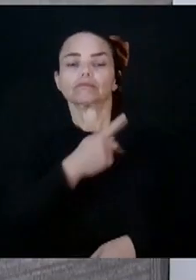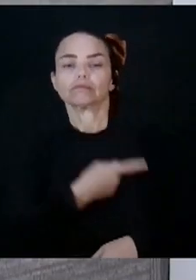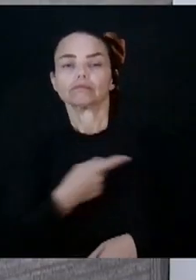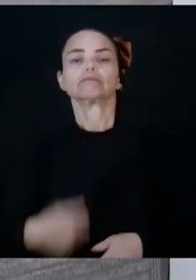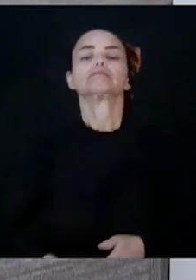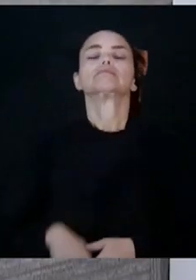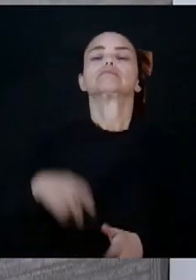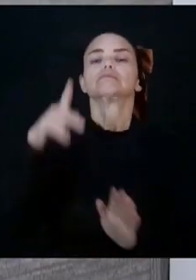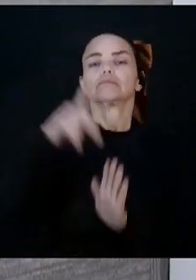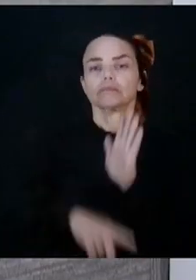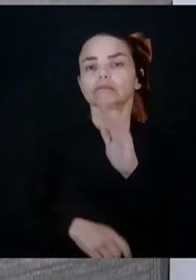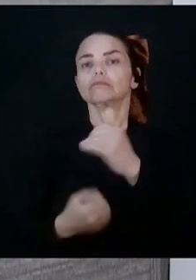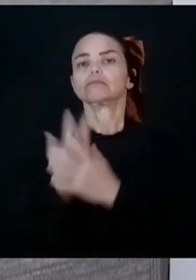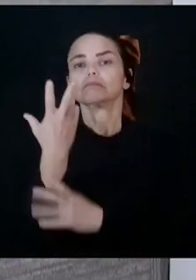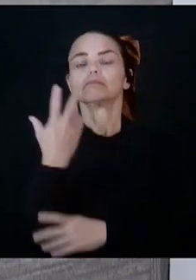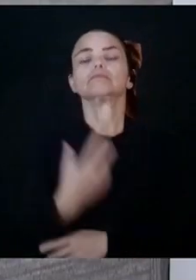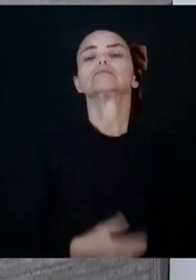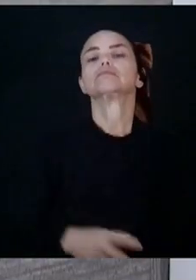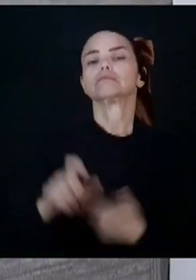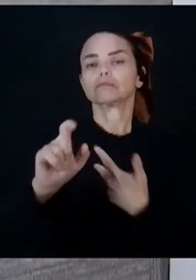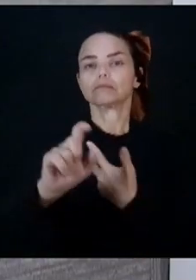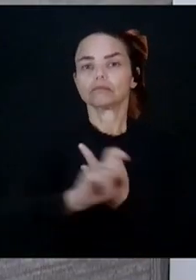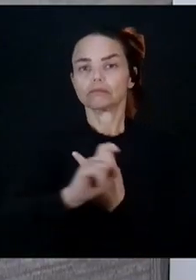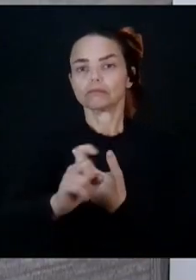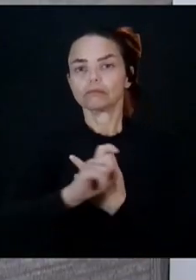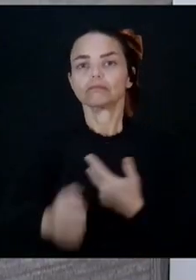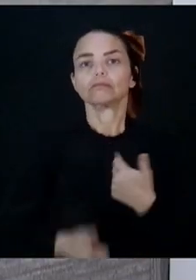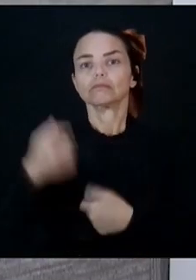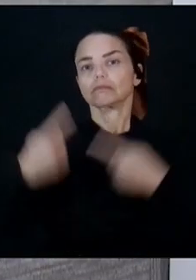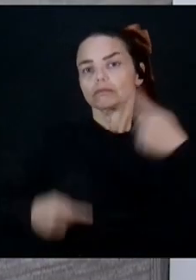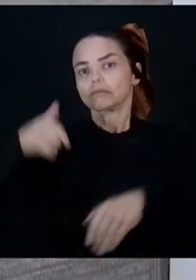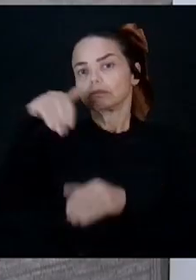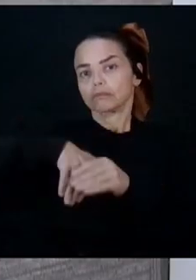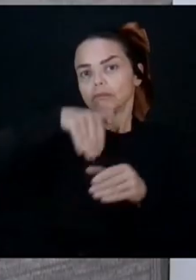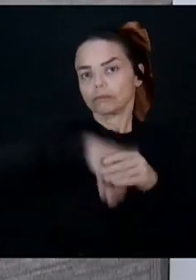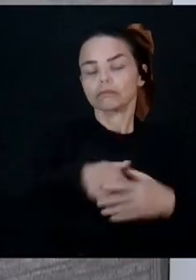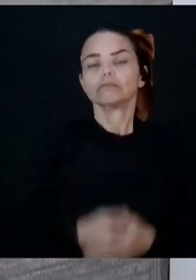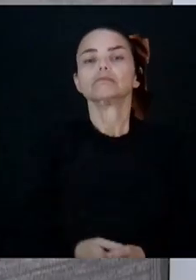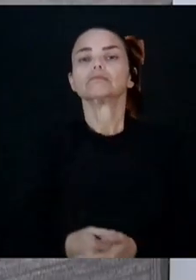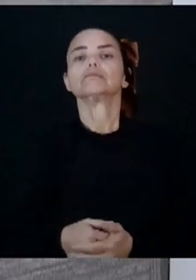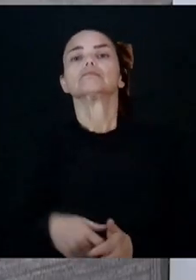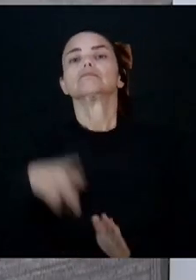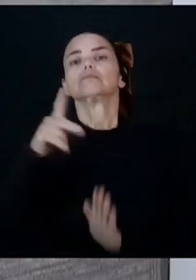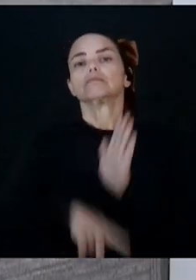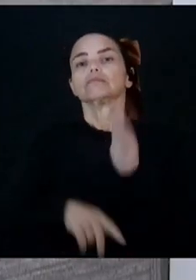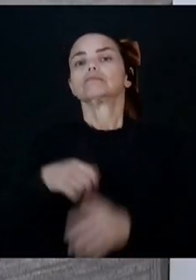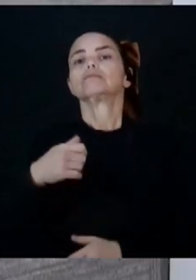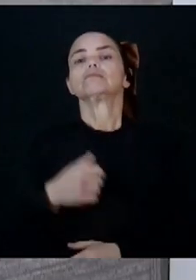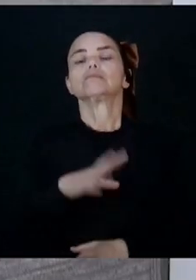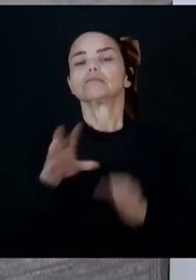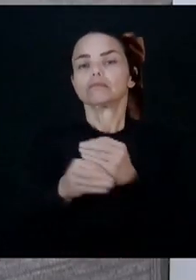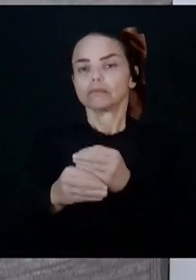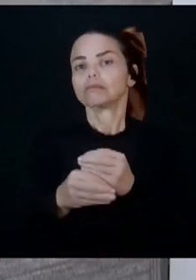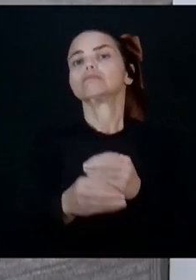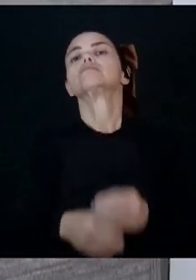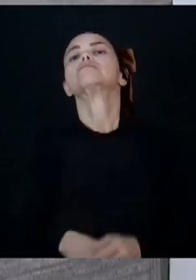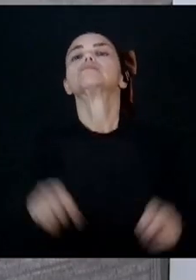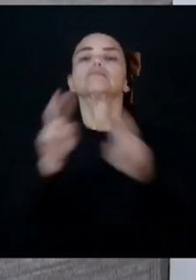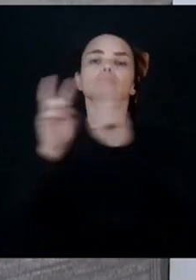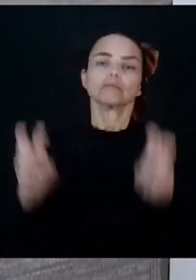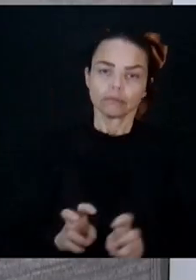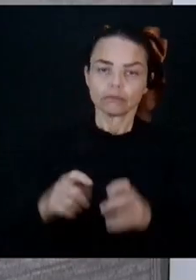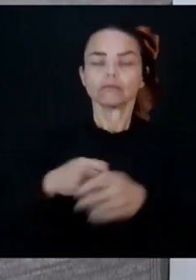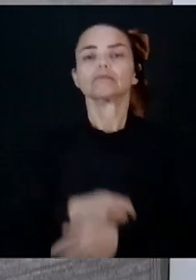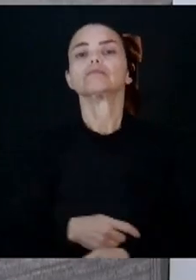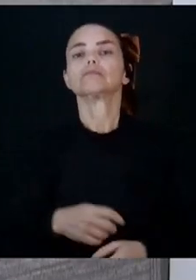de autoria do Executivo, a primeira discussão e votação, projeto de lei complementar sobre o